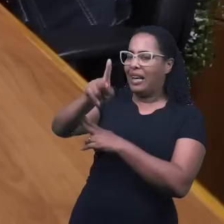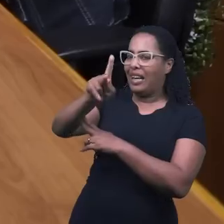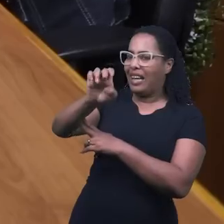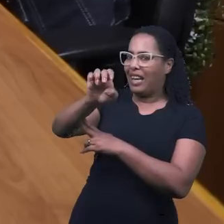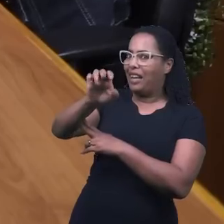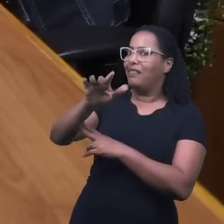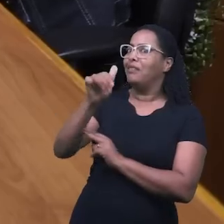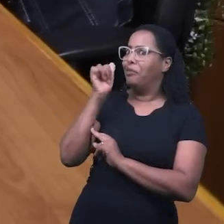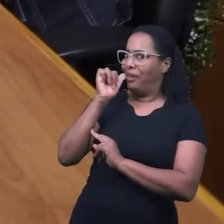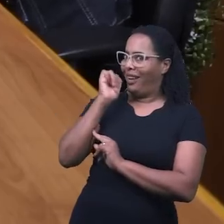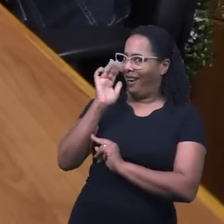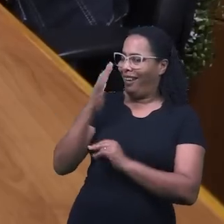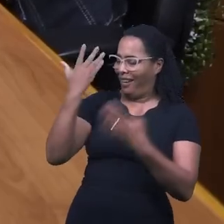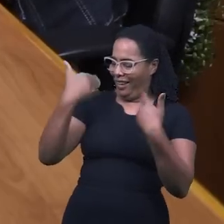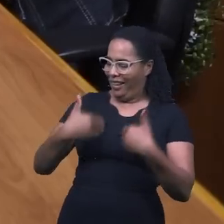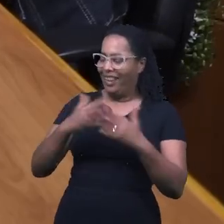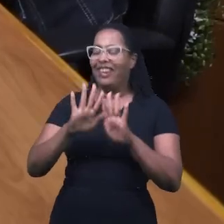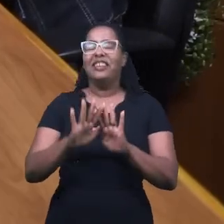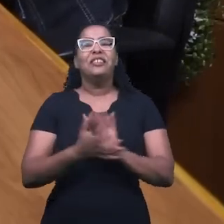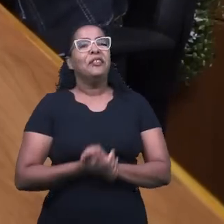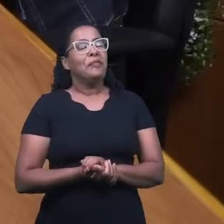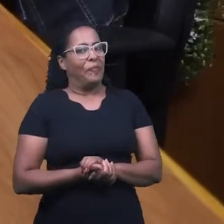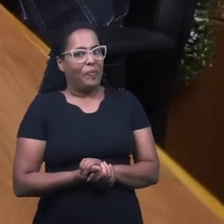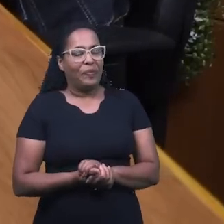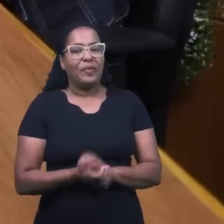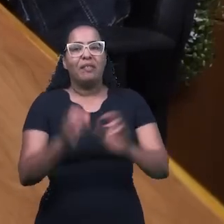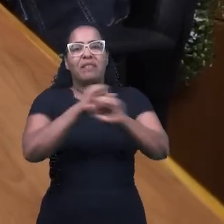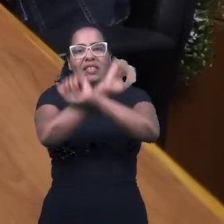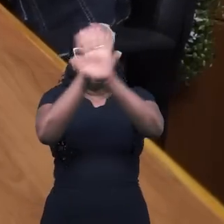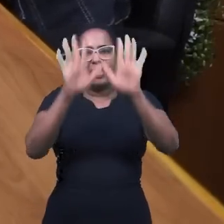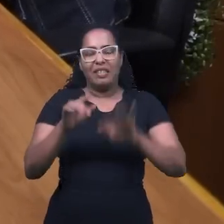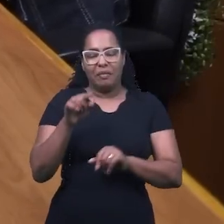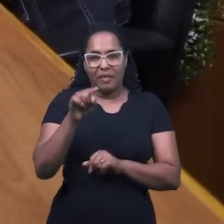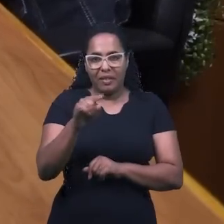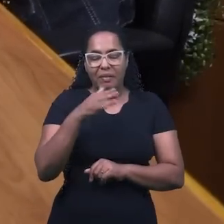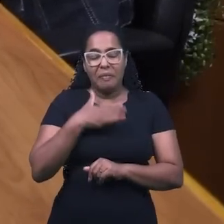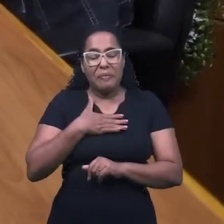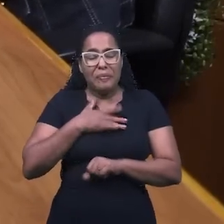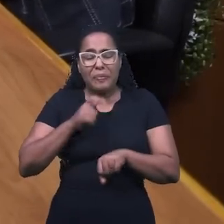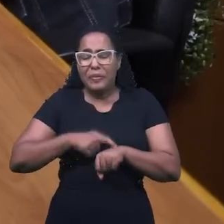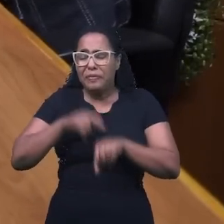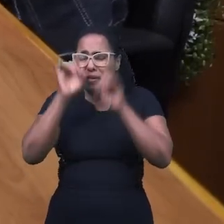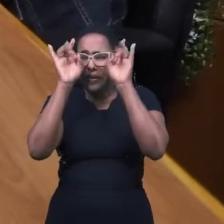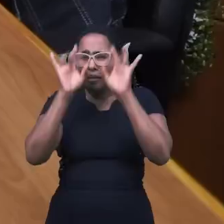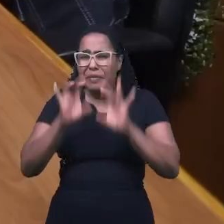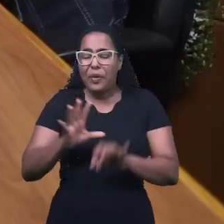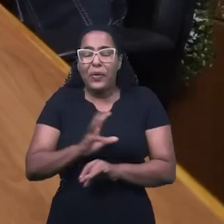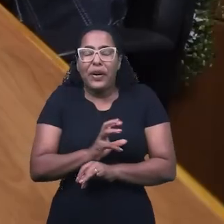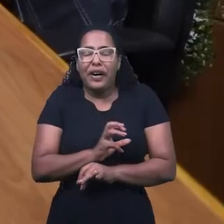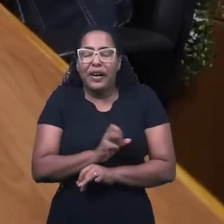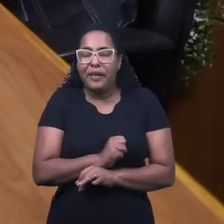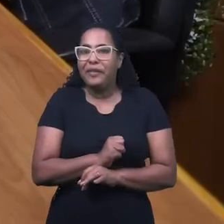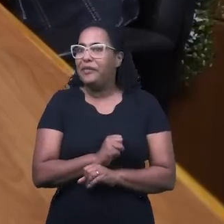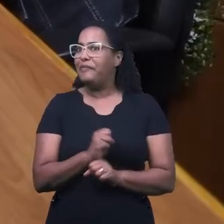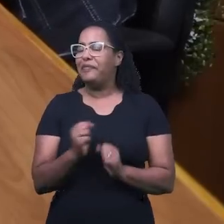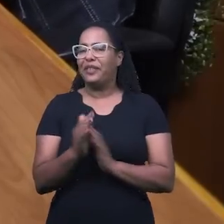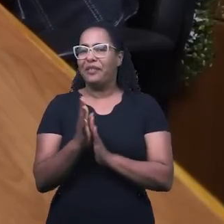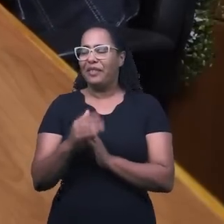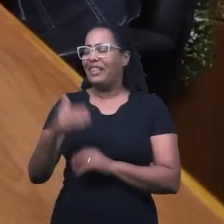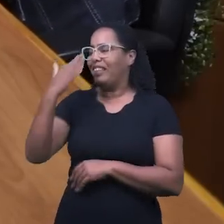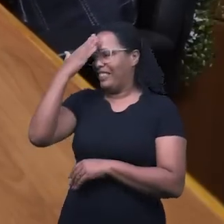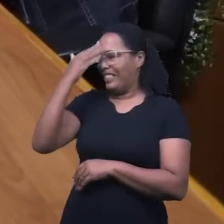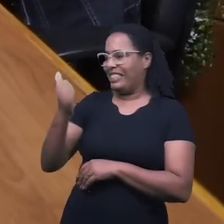Eu quero agradecer, assim, deixar para você, esclarecer para você que para mim, esse momento aqui foi muito especial. Eu amo